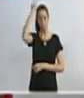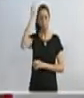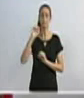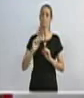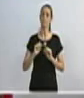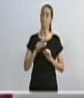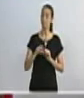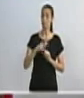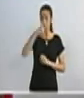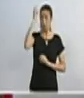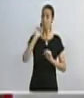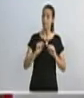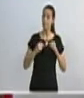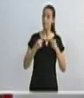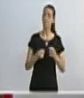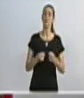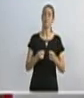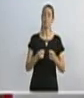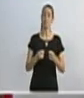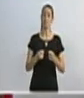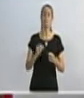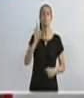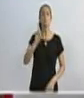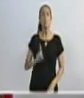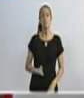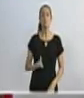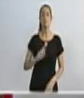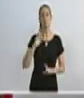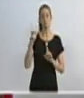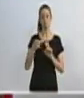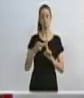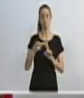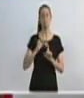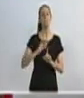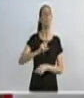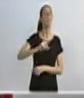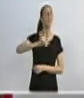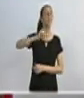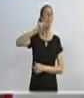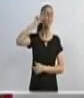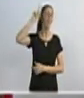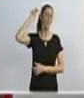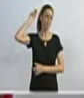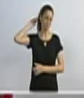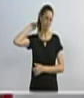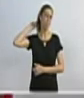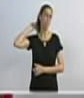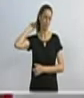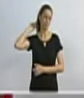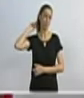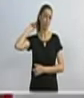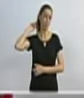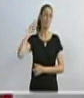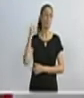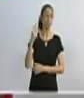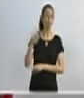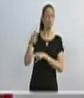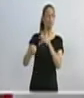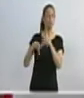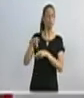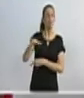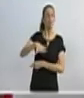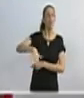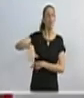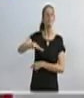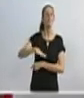essa bandeira. E isso vem de tempo, e certamente o teu povo lá, da região